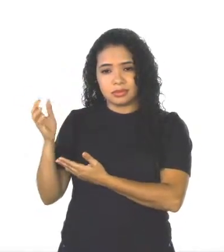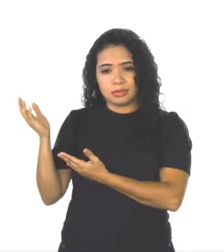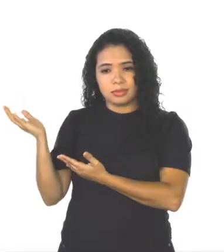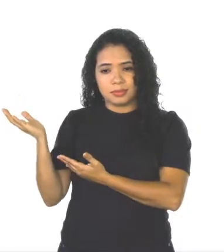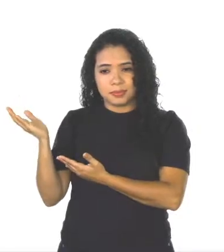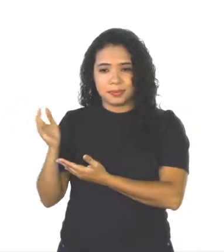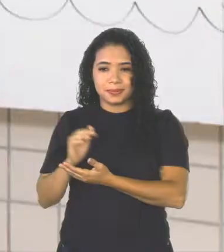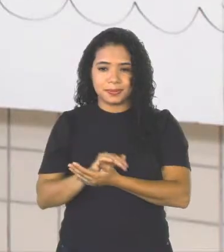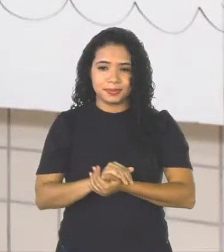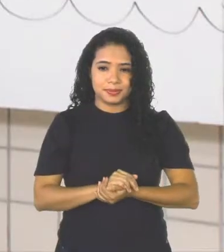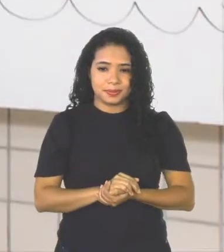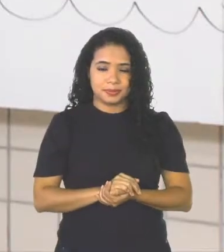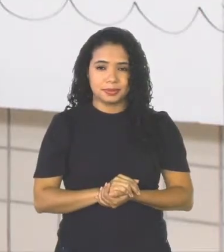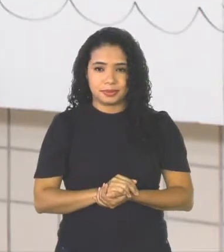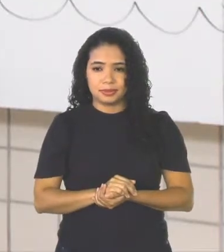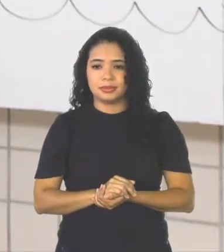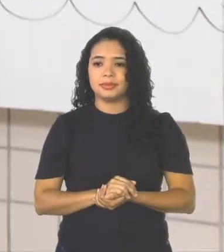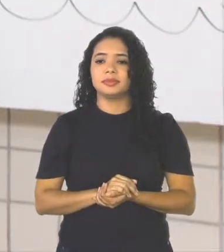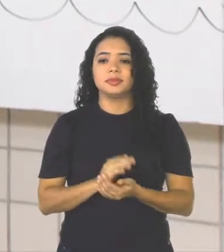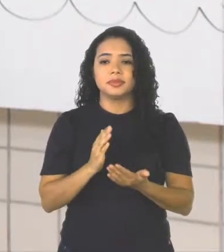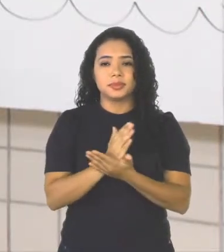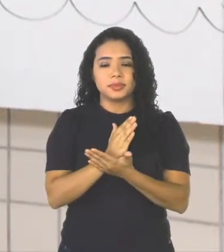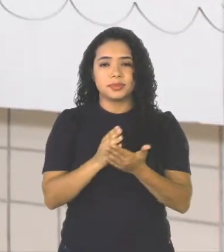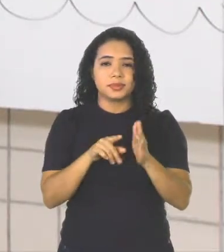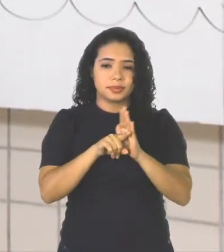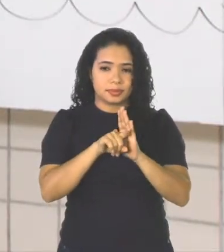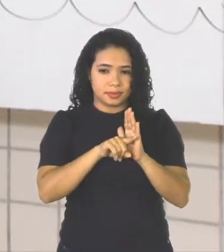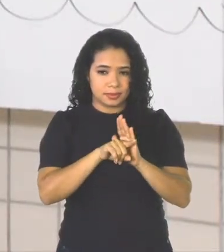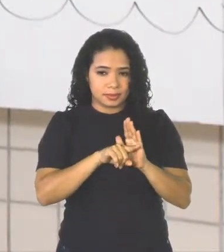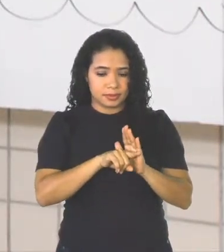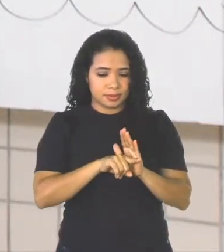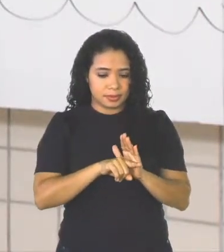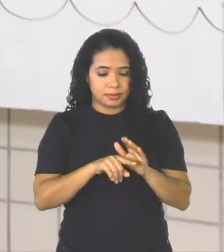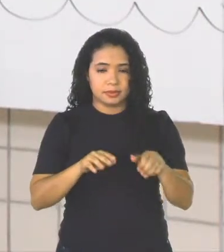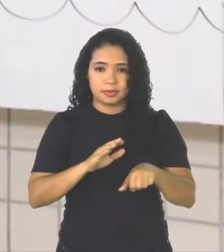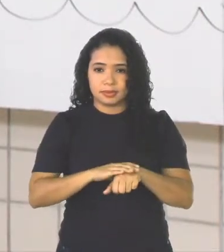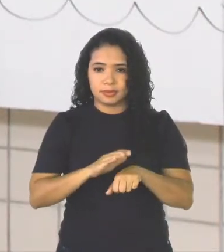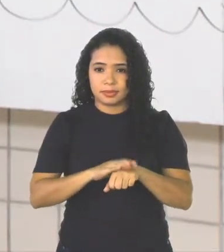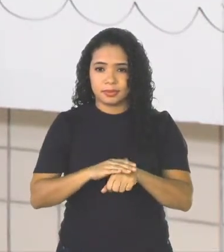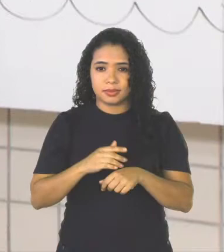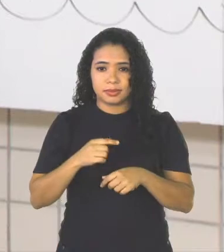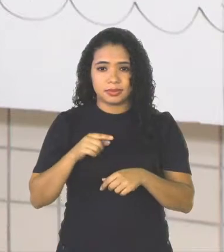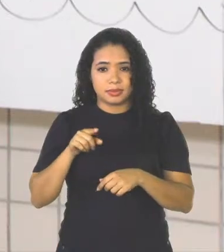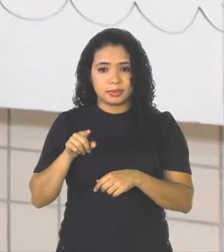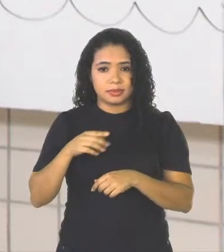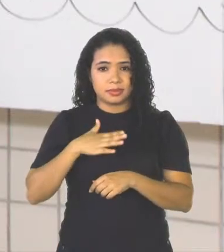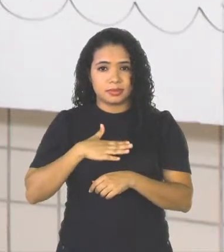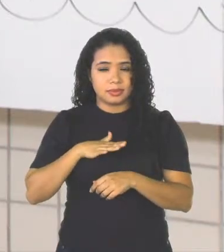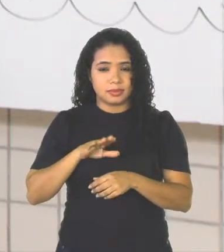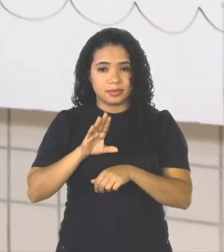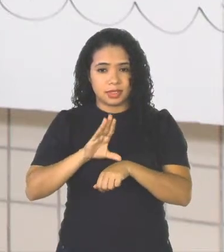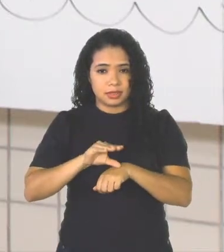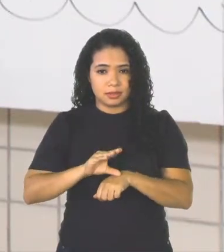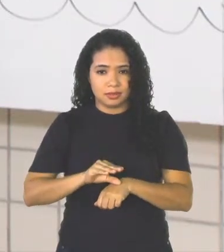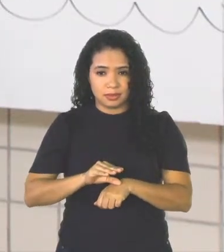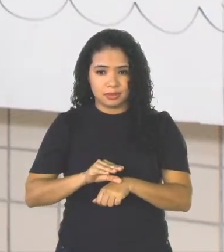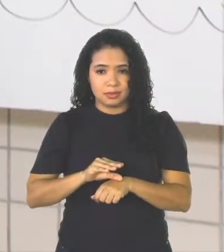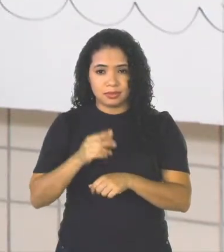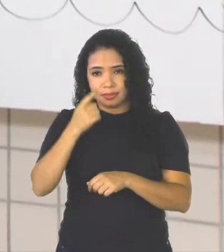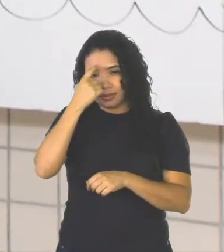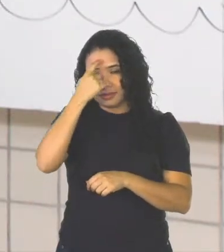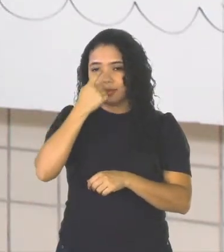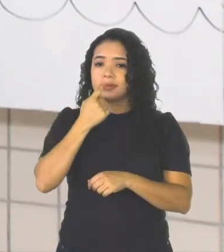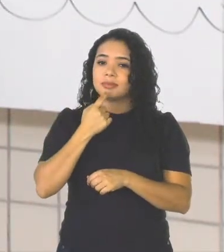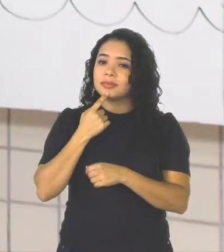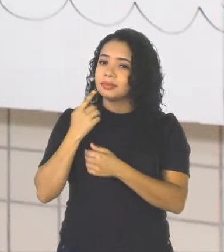Segundo algumas pesquisas que eu fiz, ela não gostava muito de tirar foto. Inclusive essa imagem